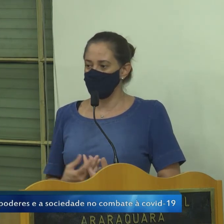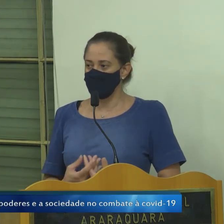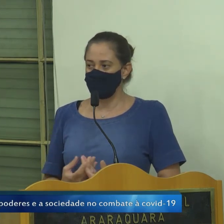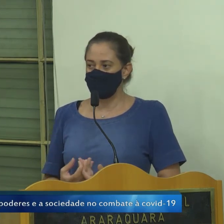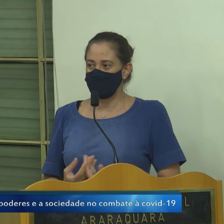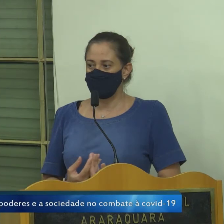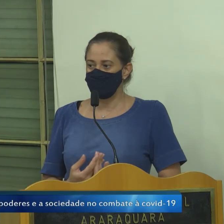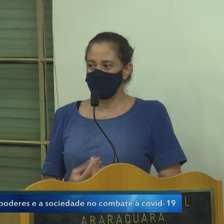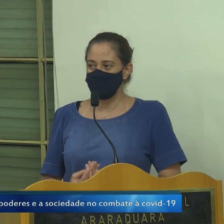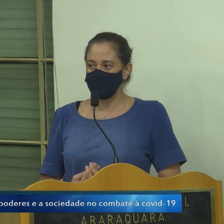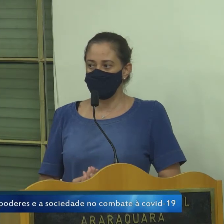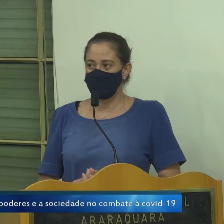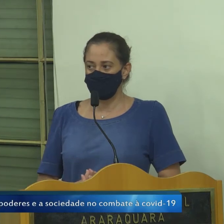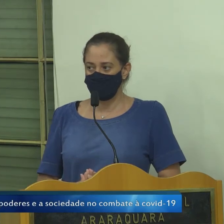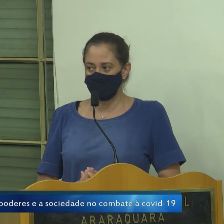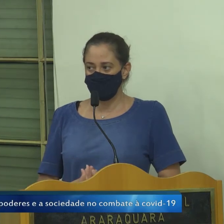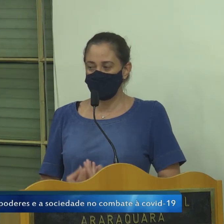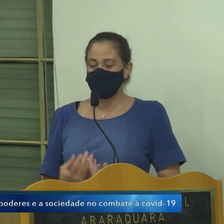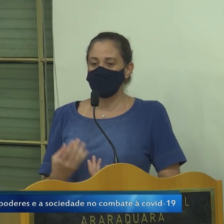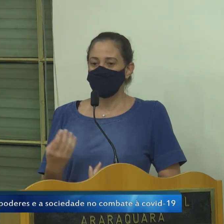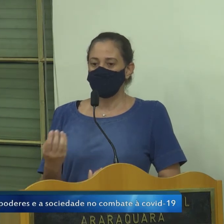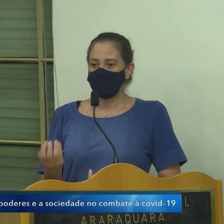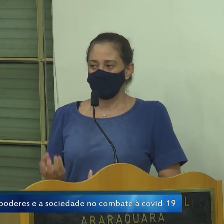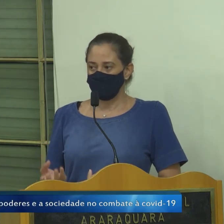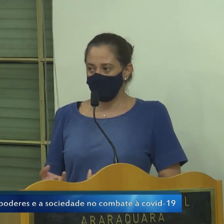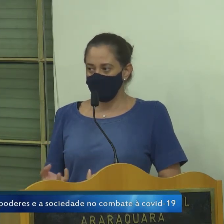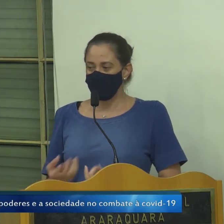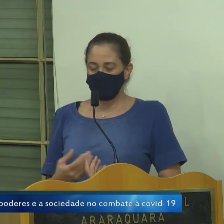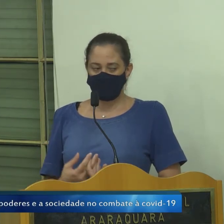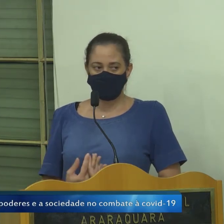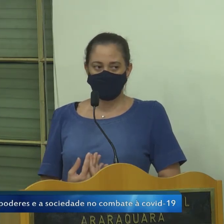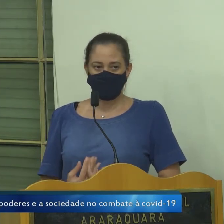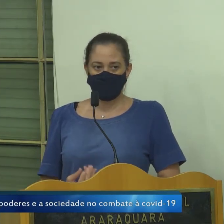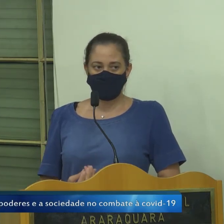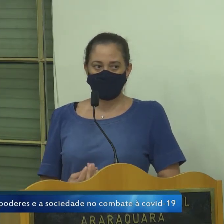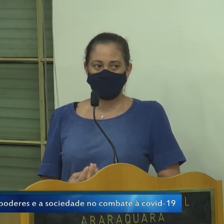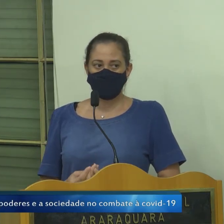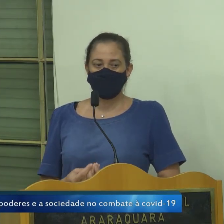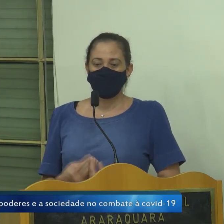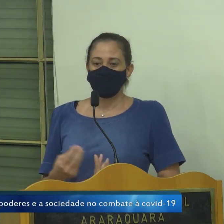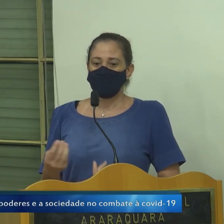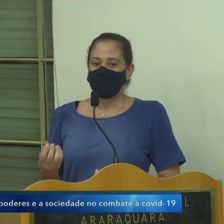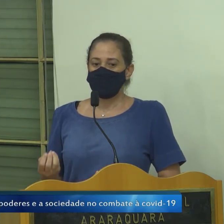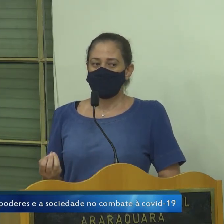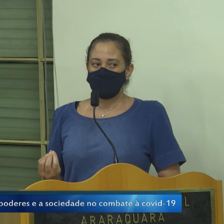projeto que o Butantan tem no município de Serrana, com a vacinação em massa.